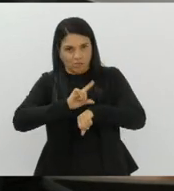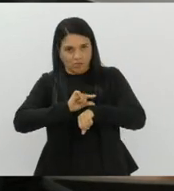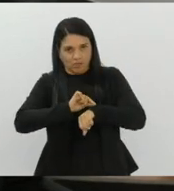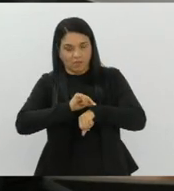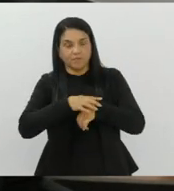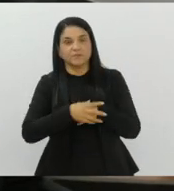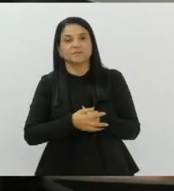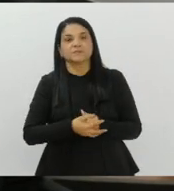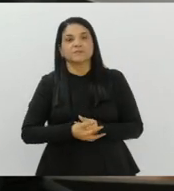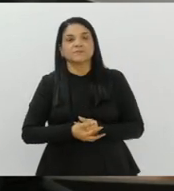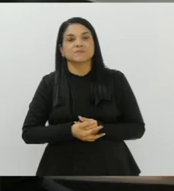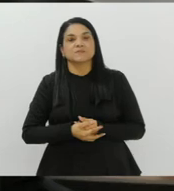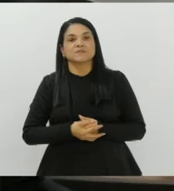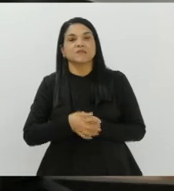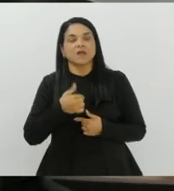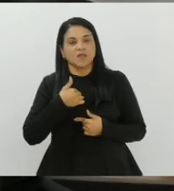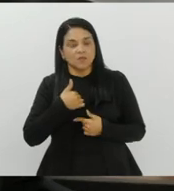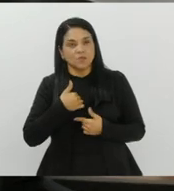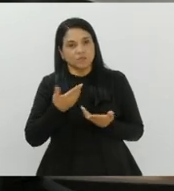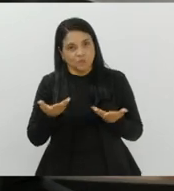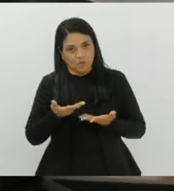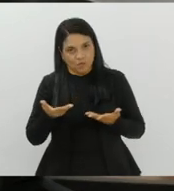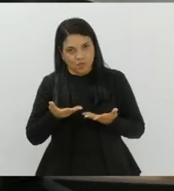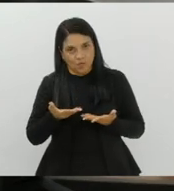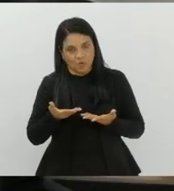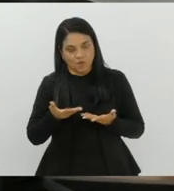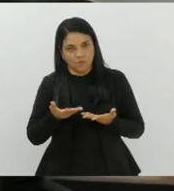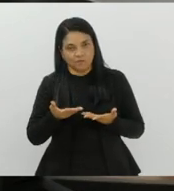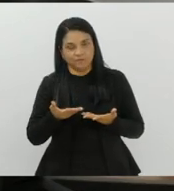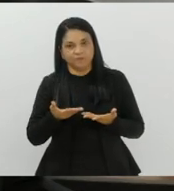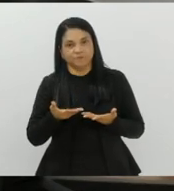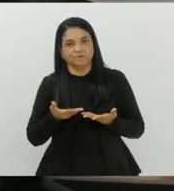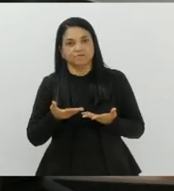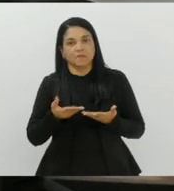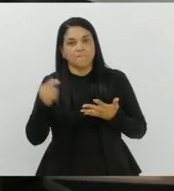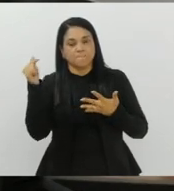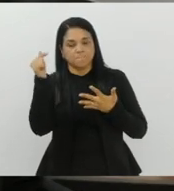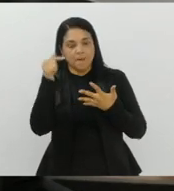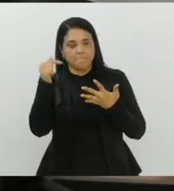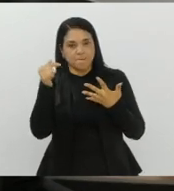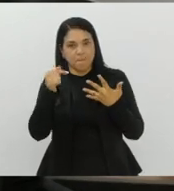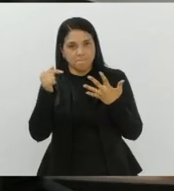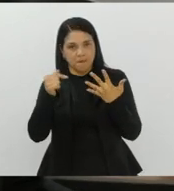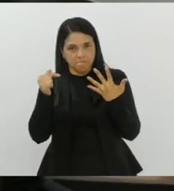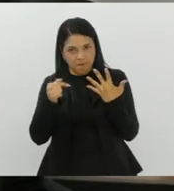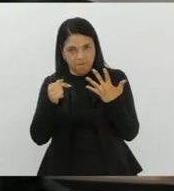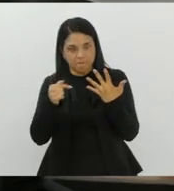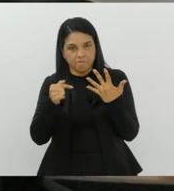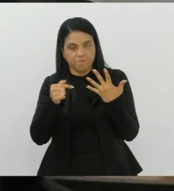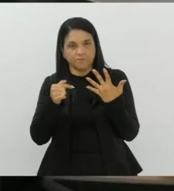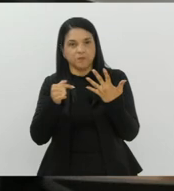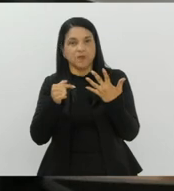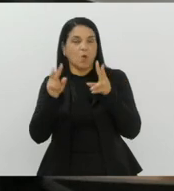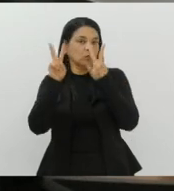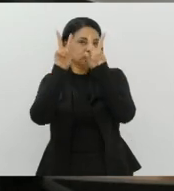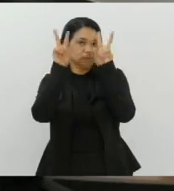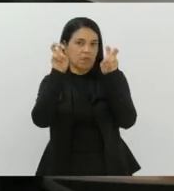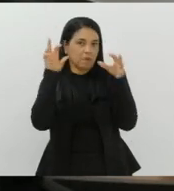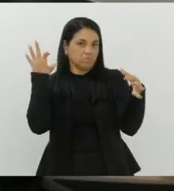questão de, desde logo, então, fazer alguns apontamentos quanto ao tema.